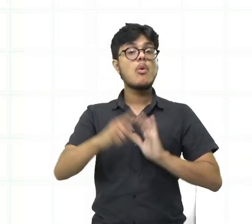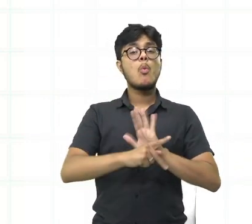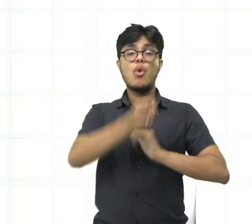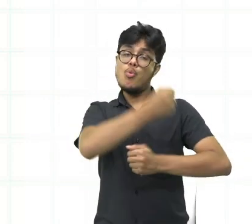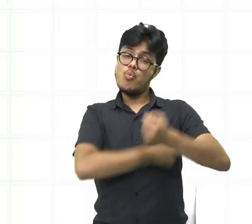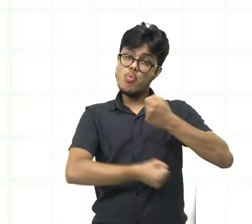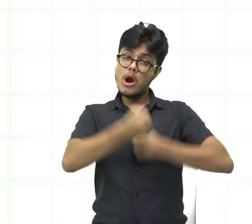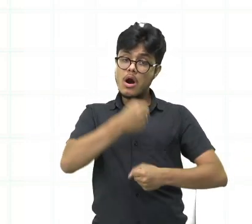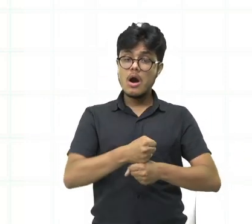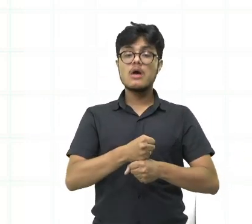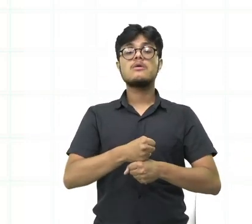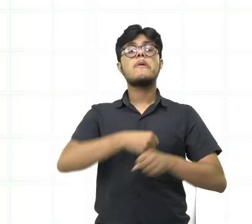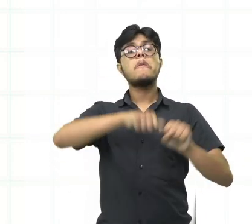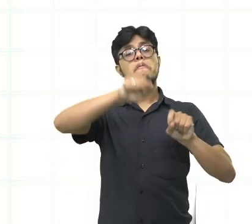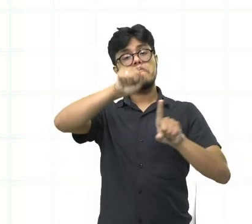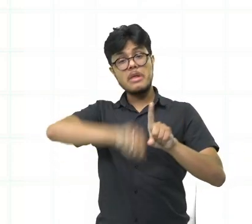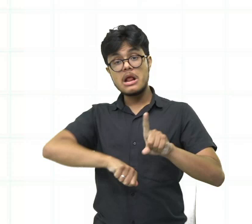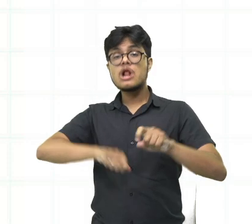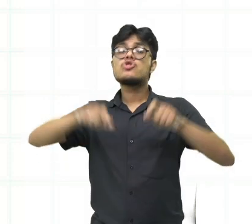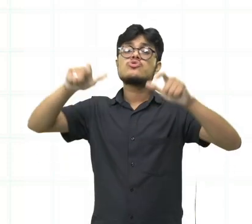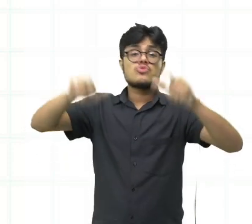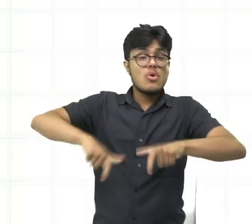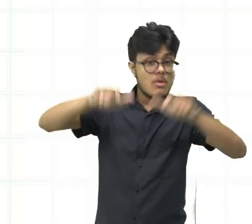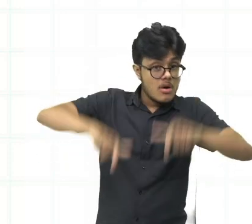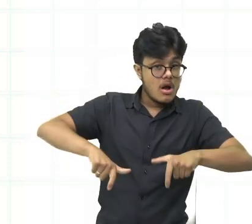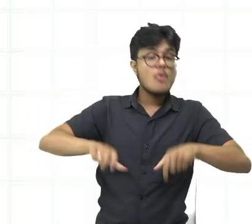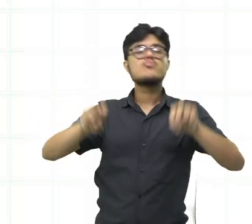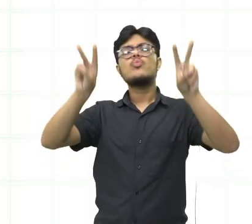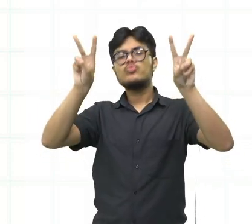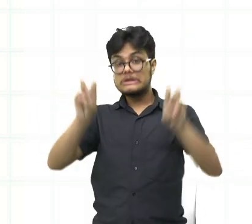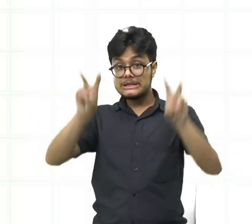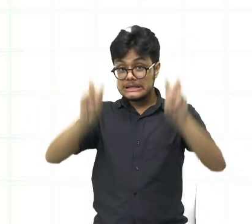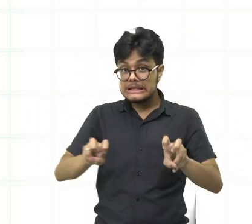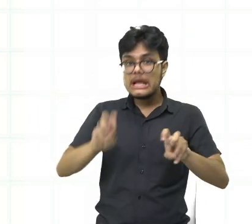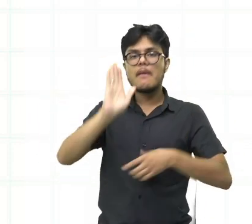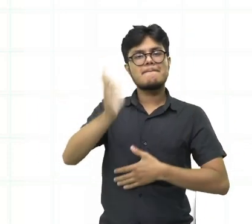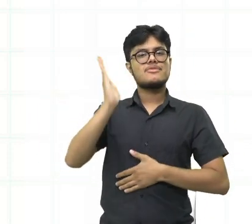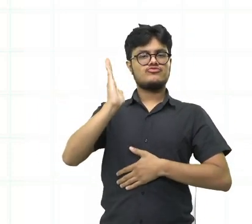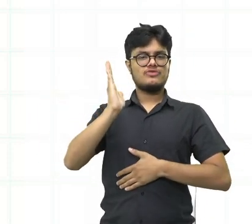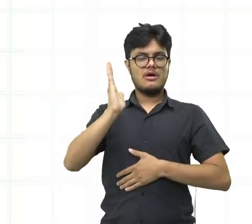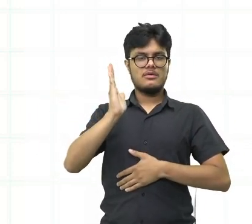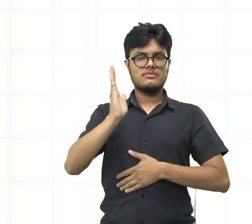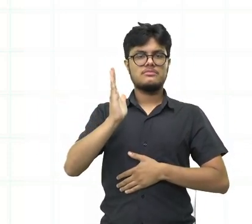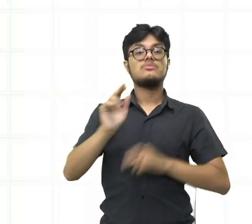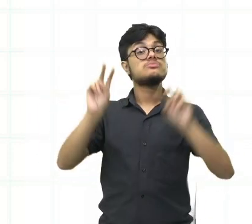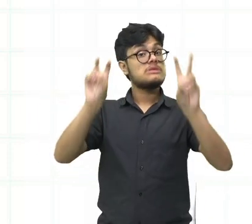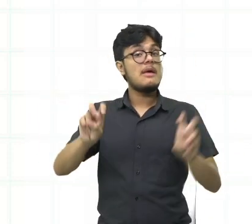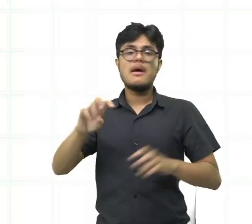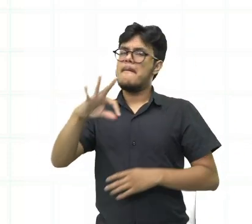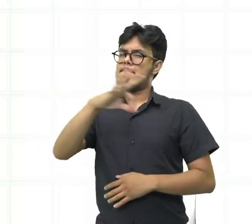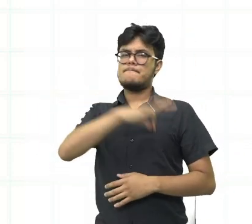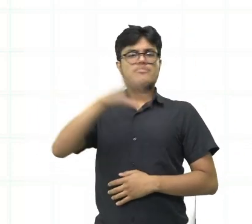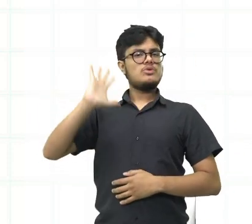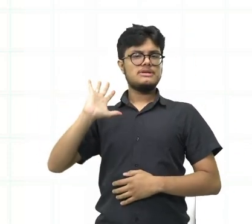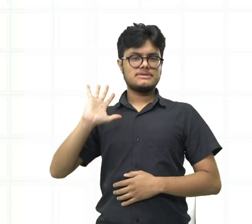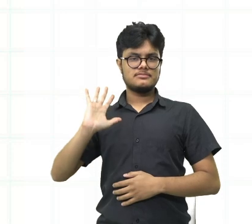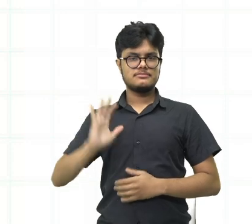comecinho já fala do que se trata. Então ele tá falando, já vai falar, olha, eu vou vir aqui falar sobre o policiamento. Ele